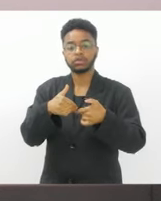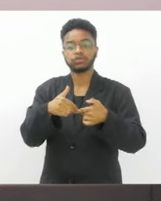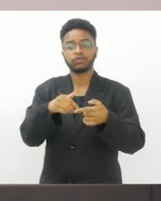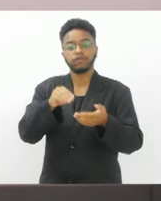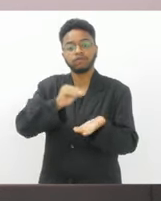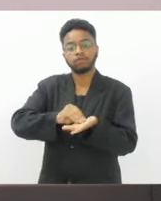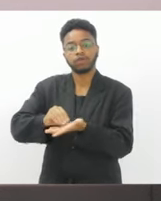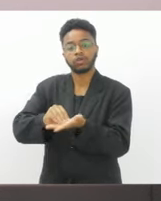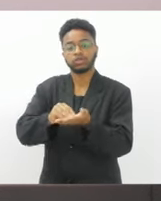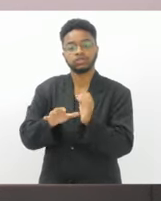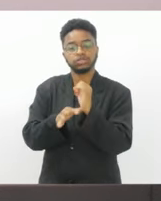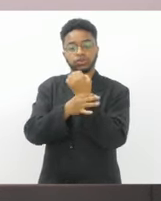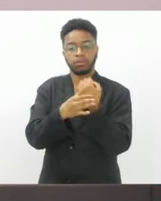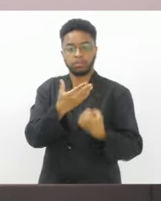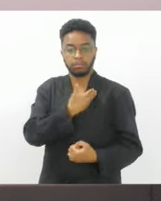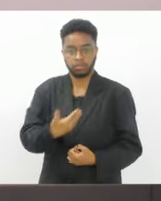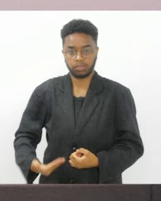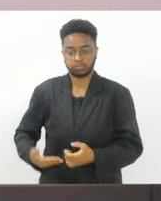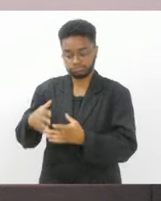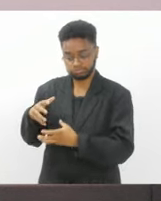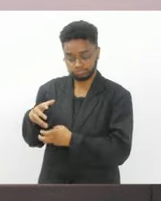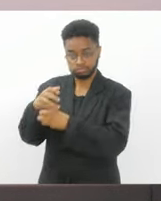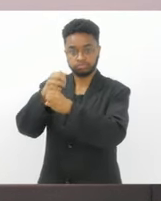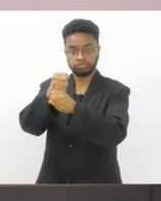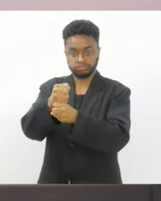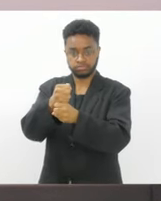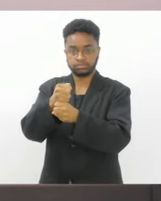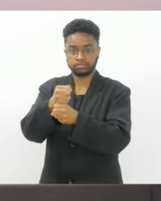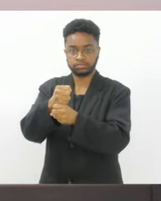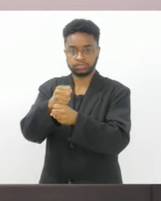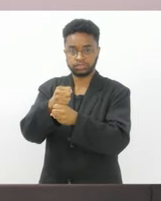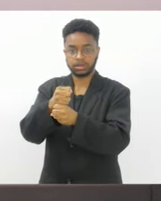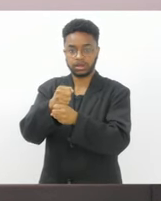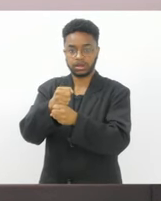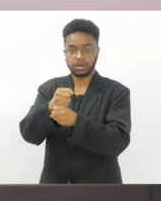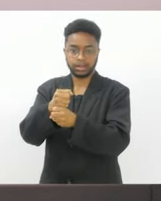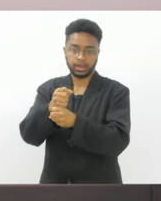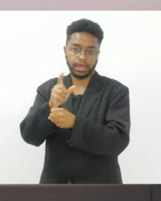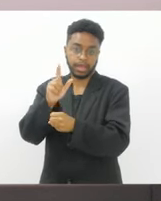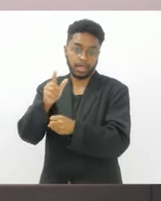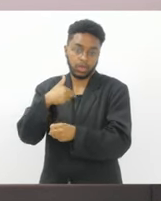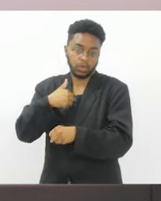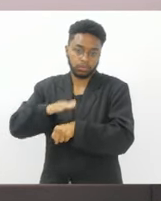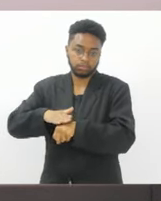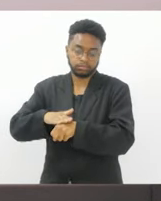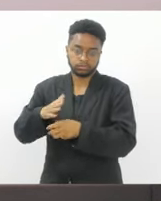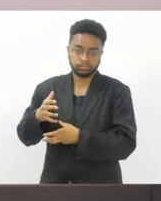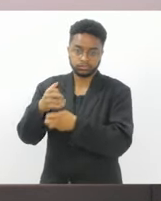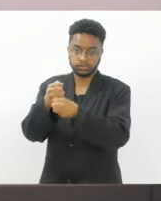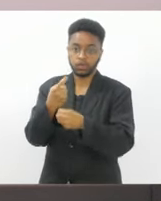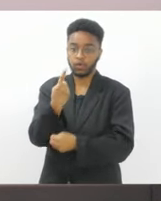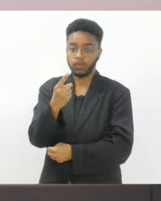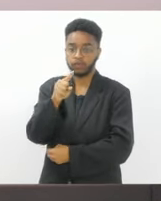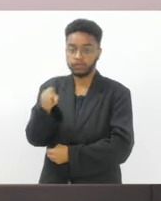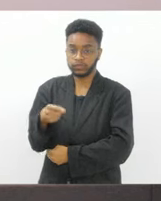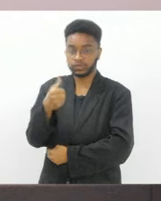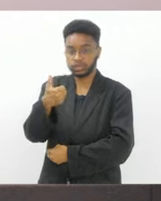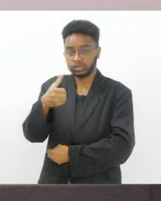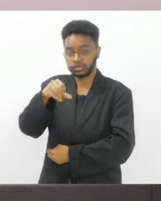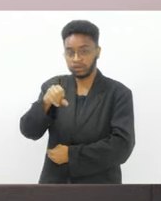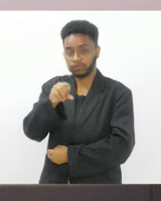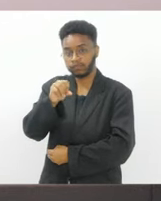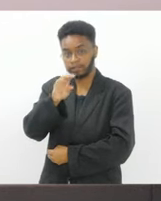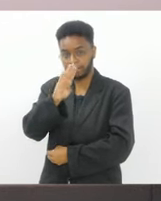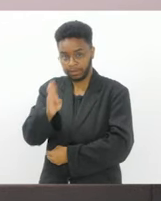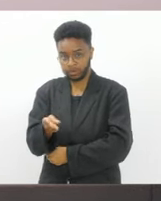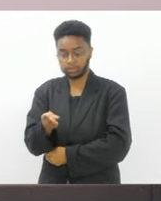pública. Somando isso tudo, aí a soma, né, do jornal é minha, dá 1,19 bilhões,